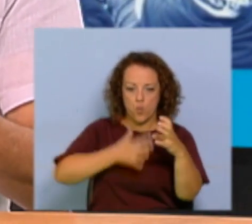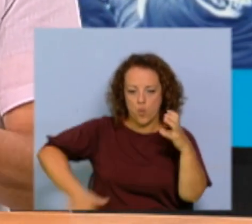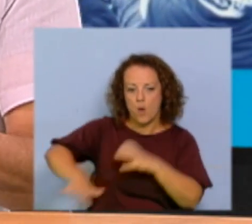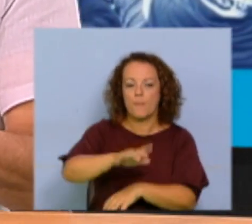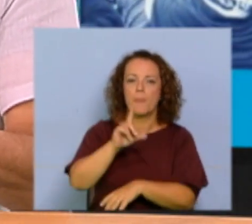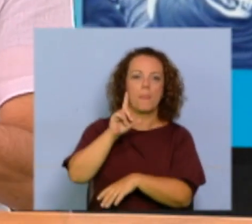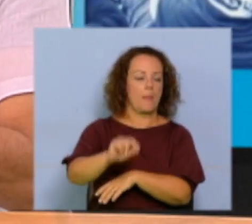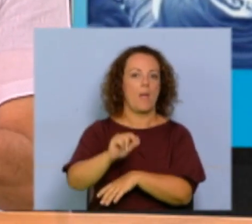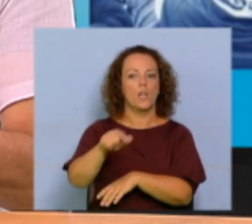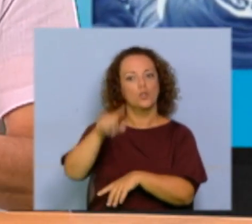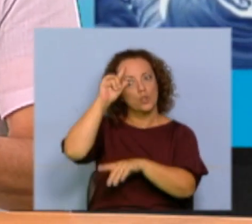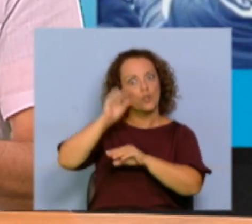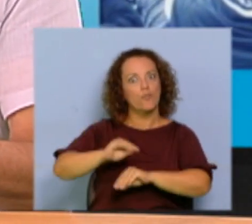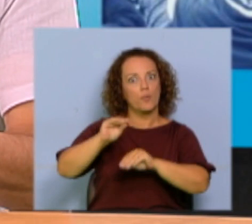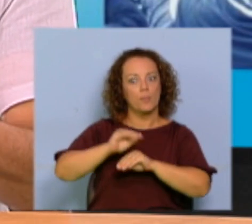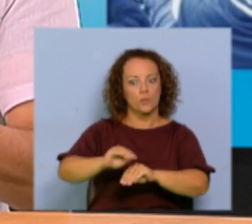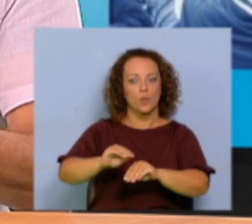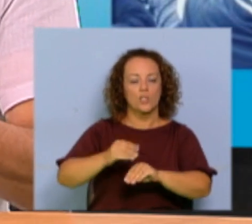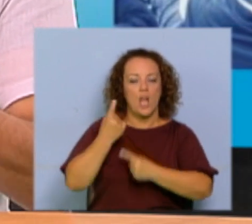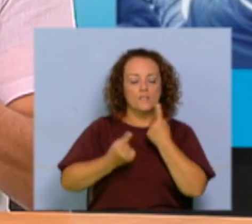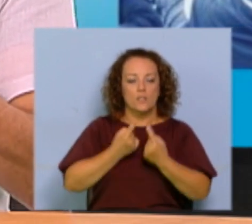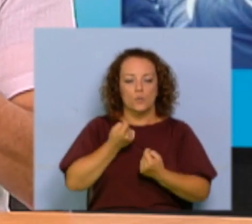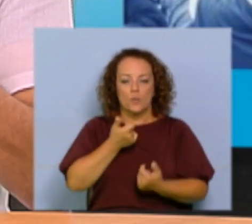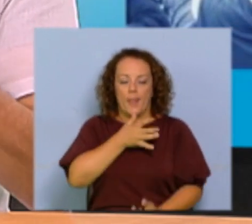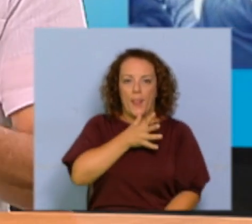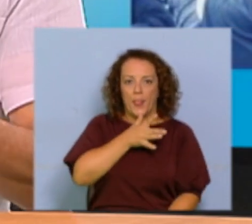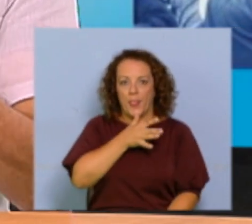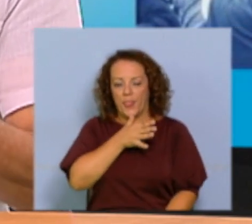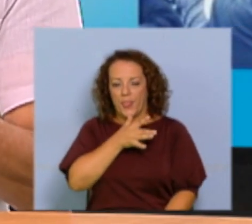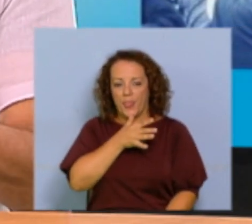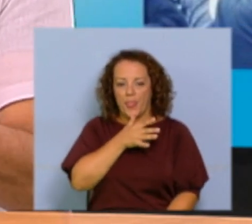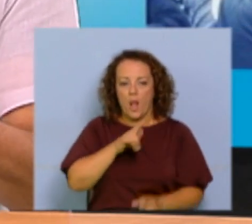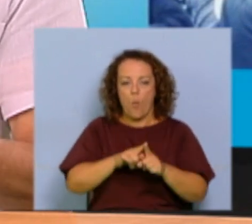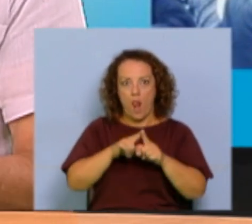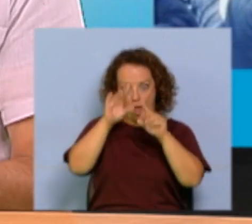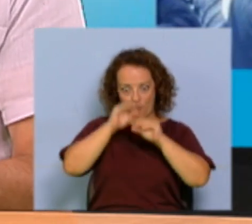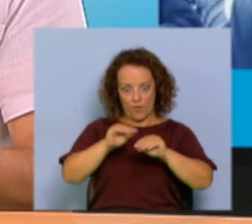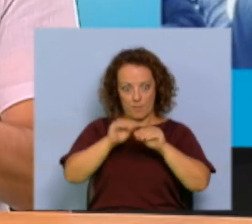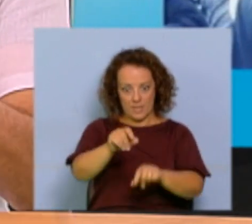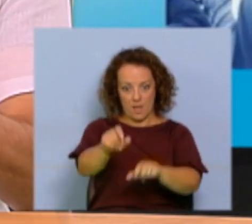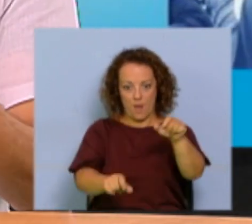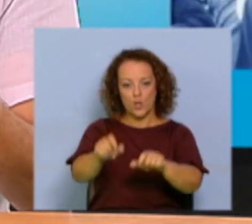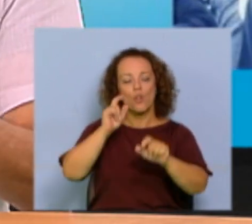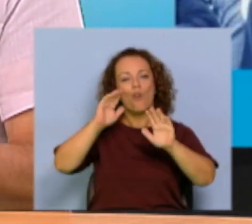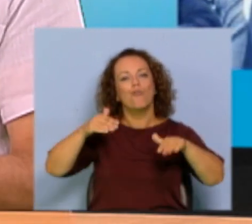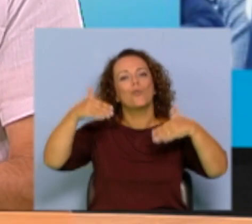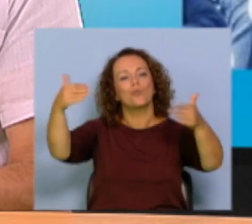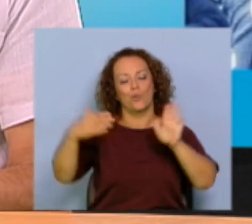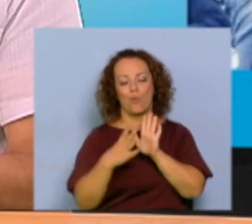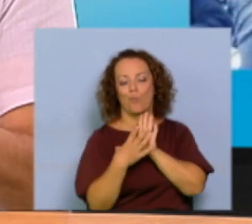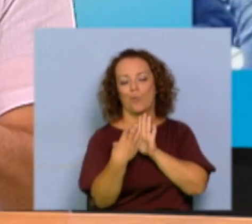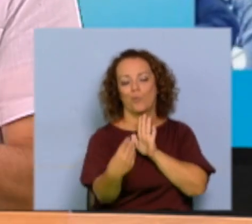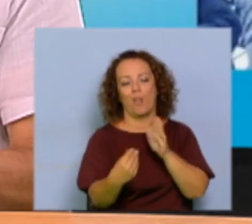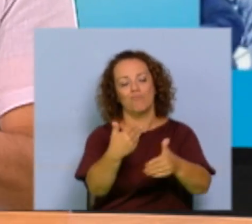se sentem um bocadinho pouco à vontade em focar a formação dos futuros missionários também